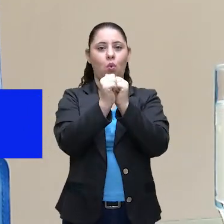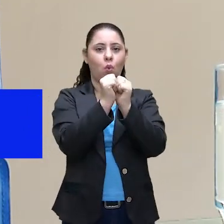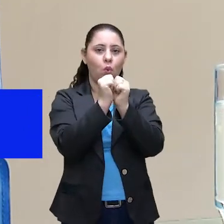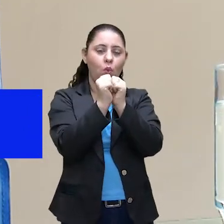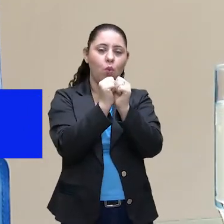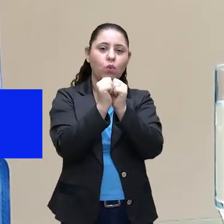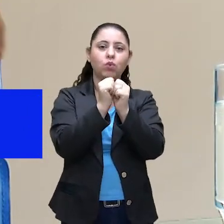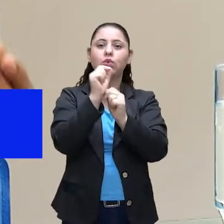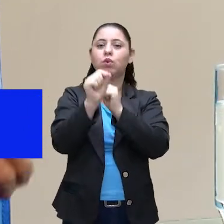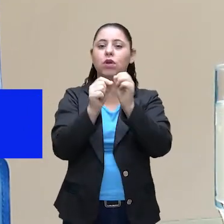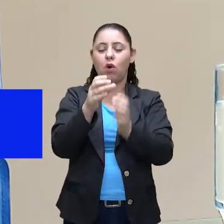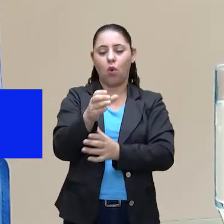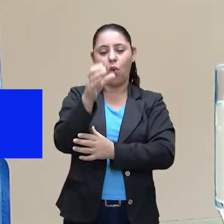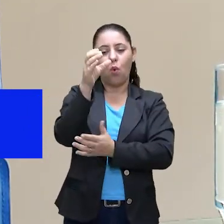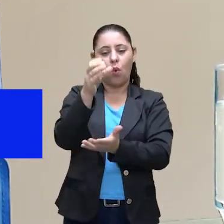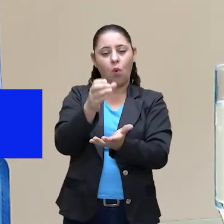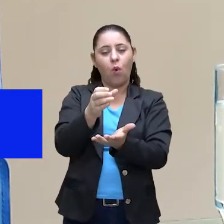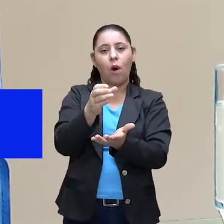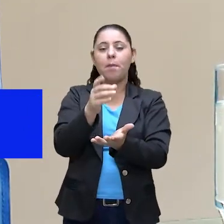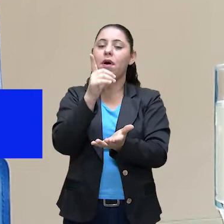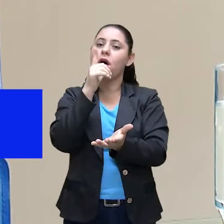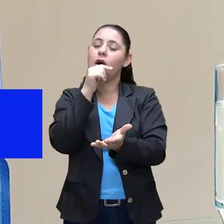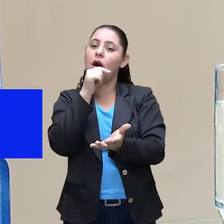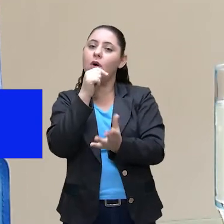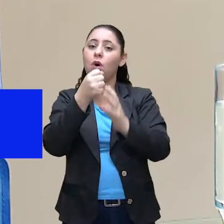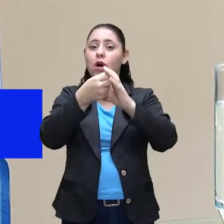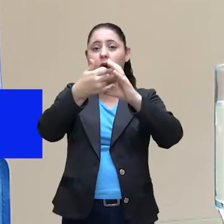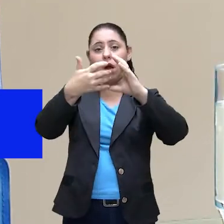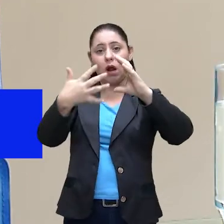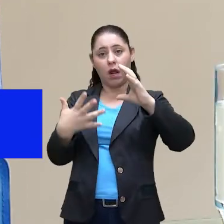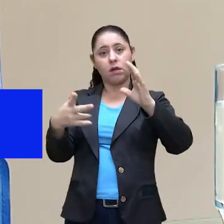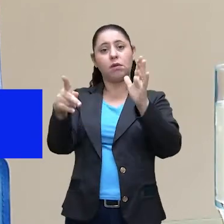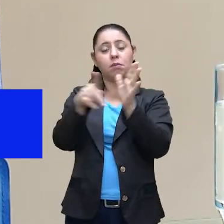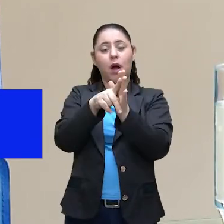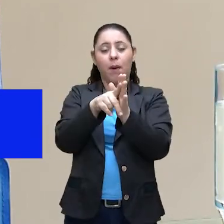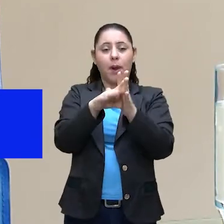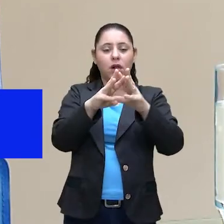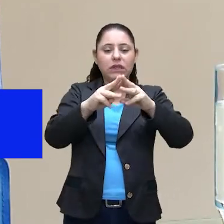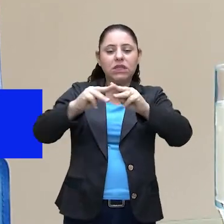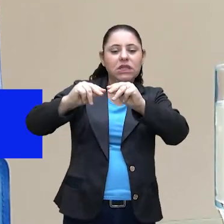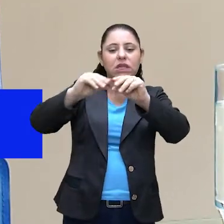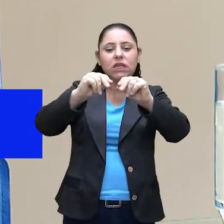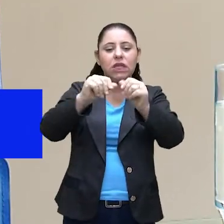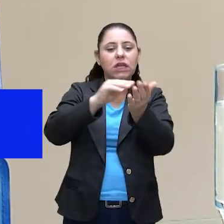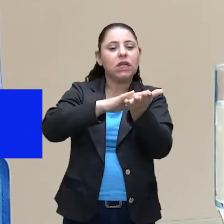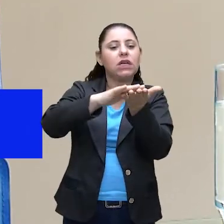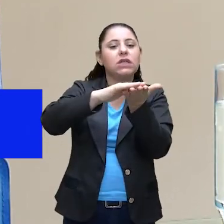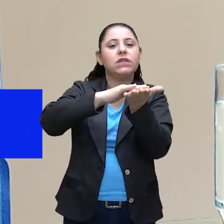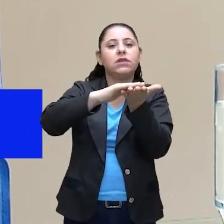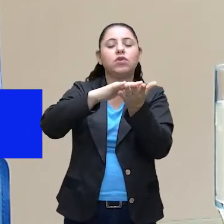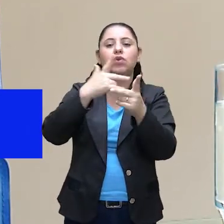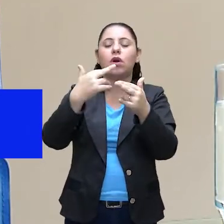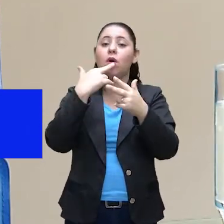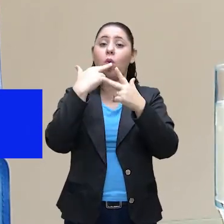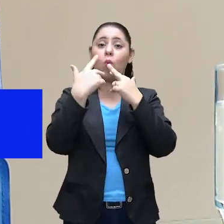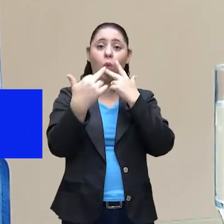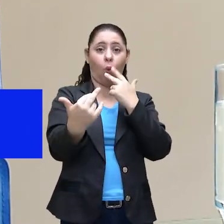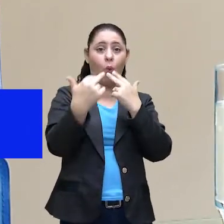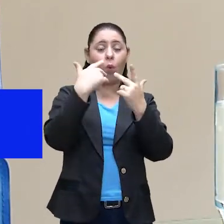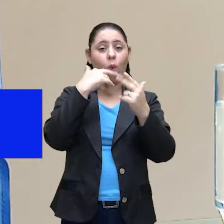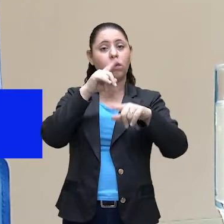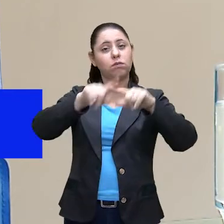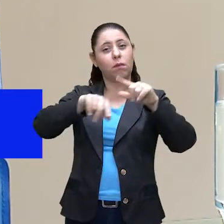o arroz, o que é um copo, o que é água, as características da água, a textura dos objetos, a cor